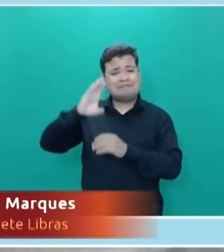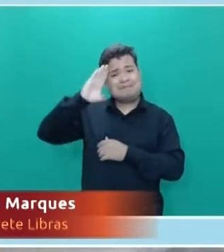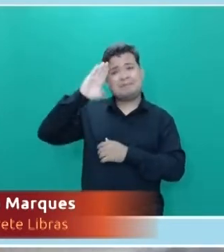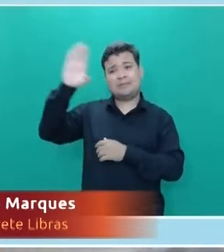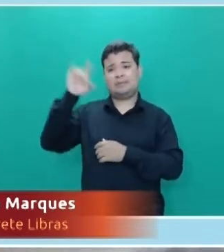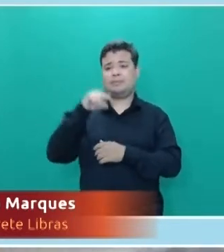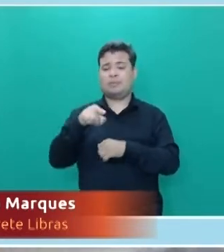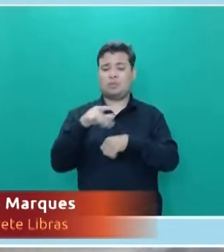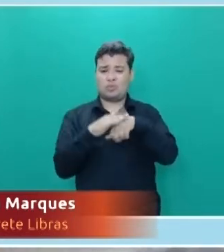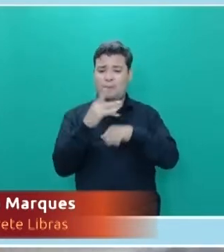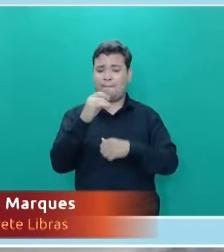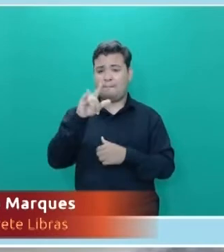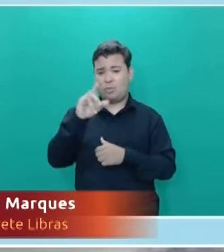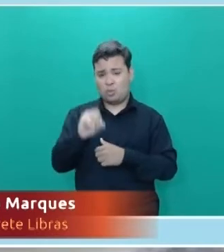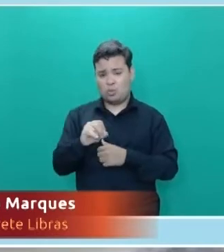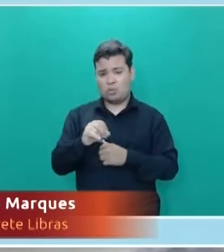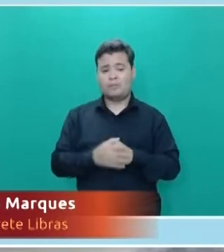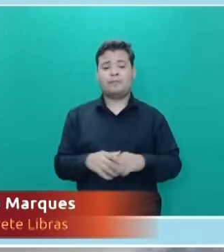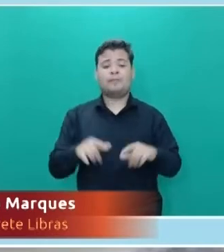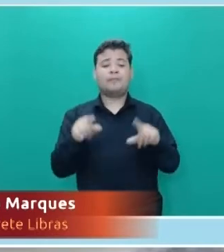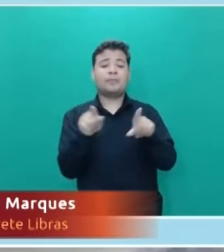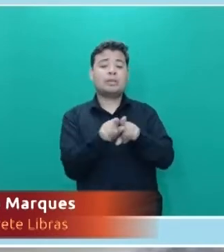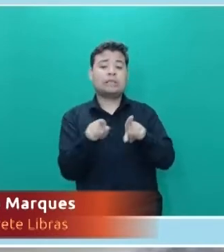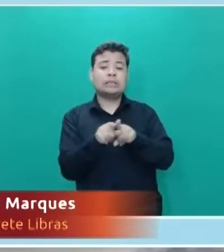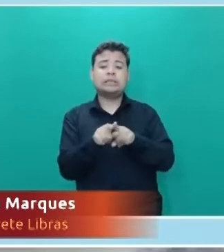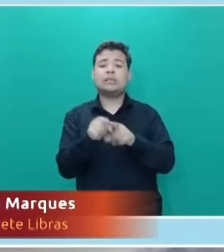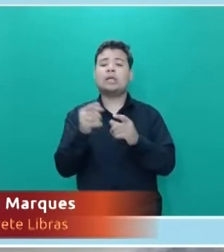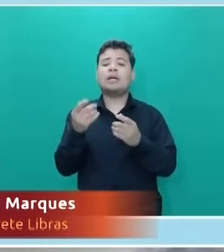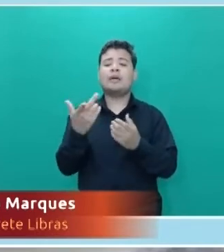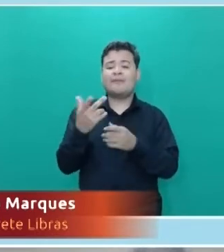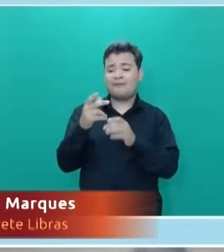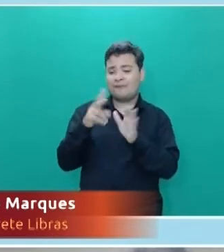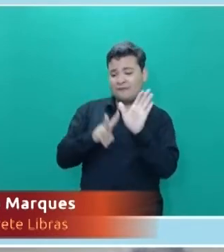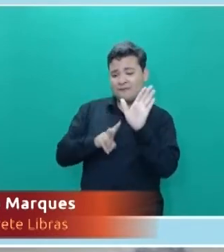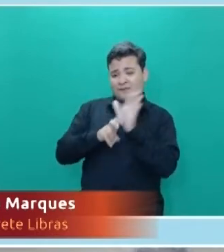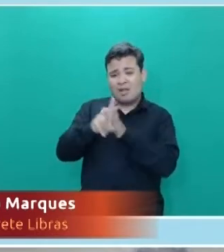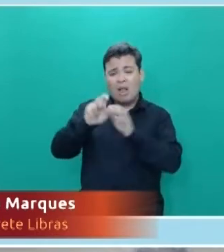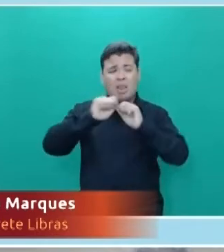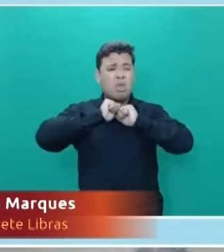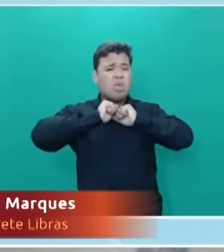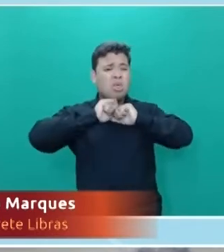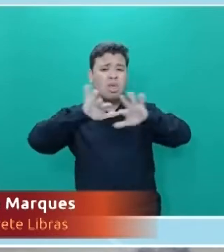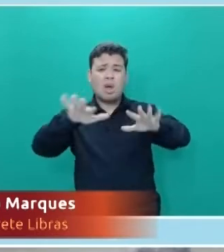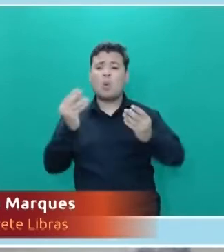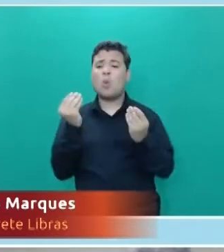né? E também queria que a senhora falasse como esse vírus é transmitido. É uma transmissão